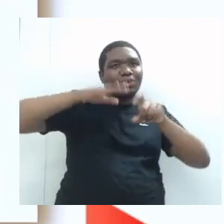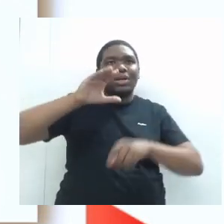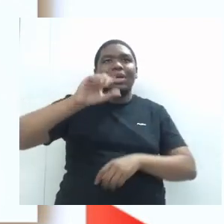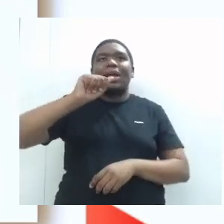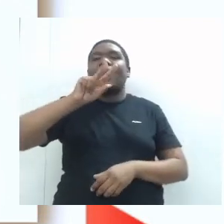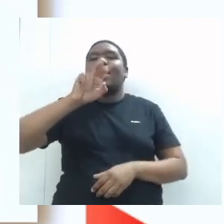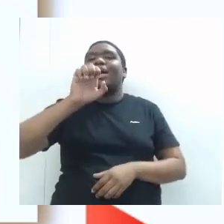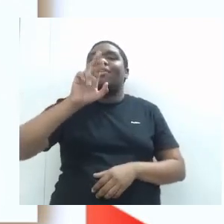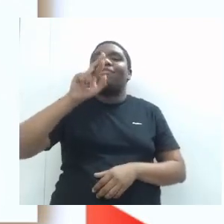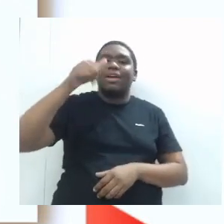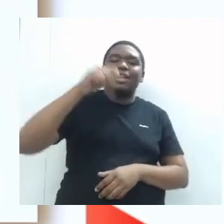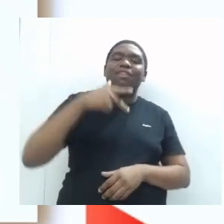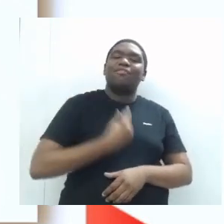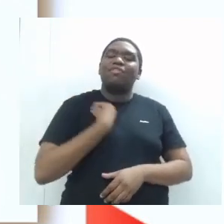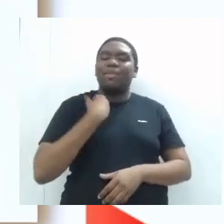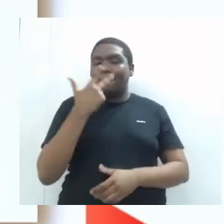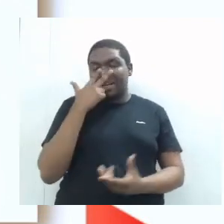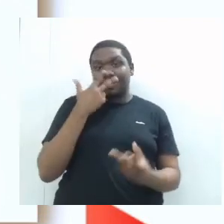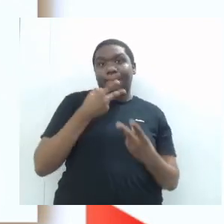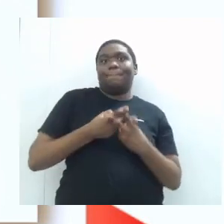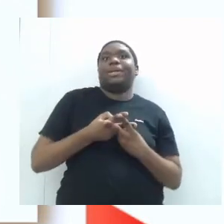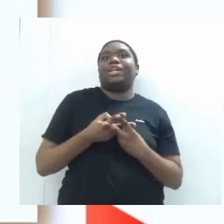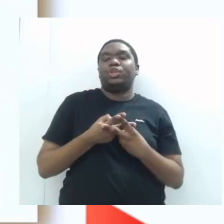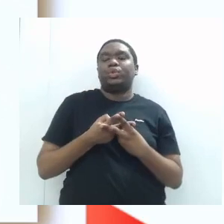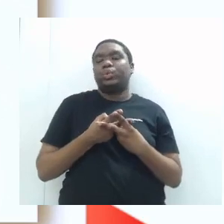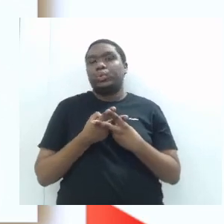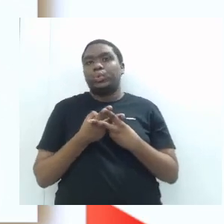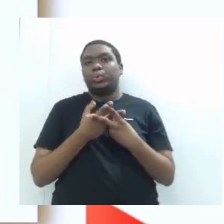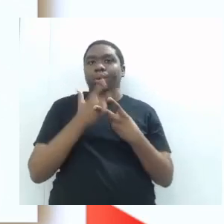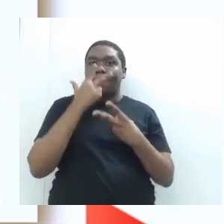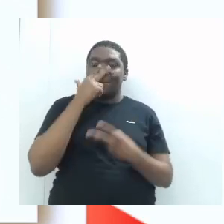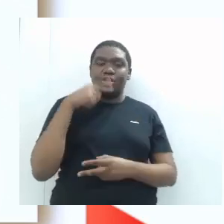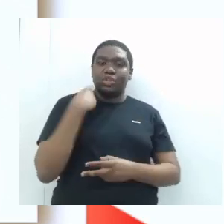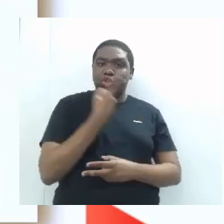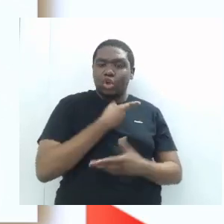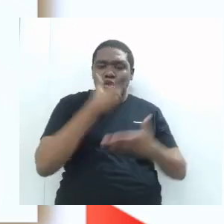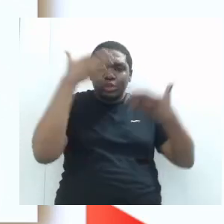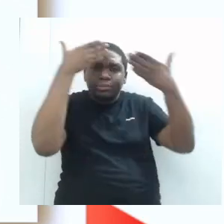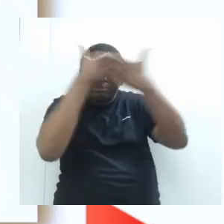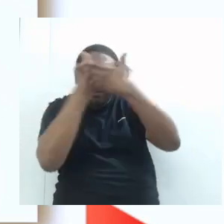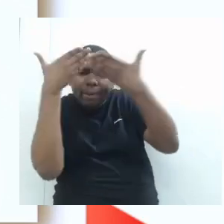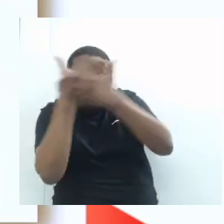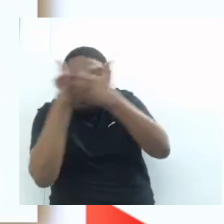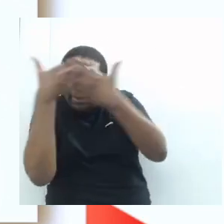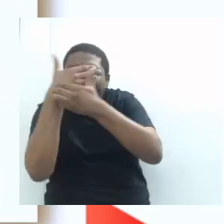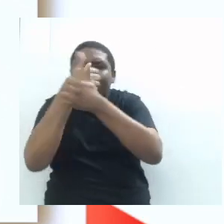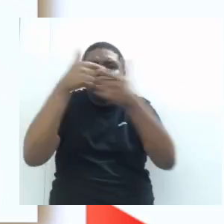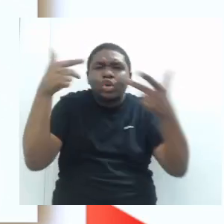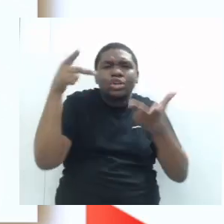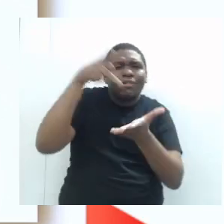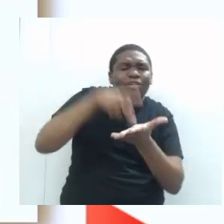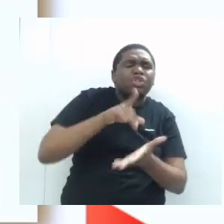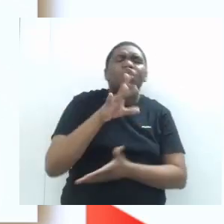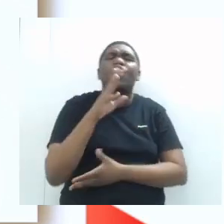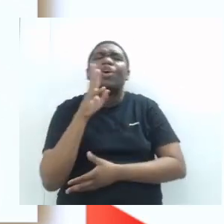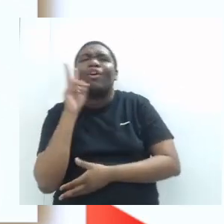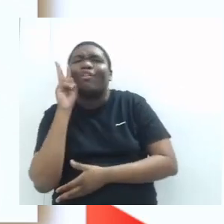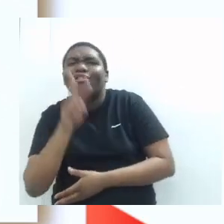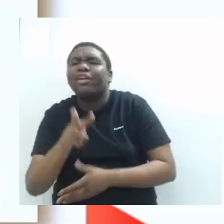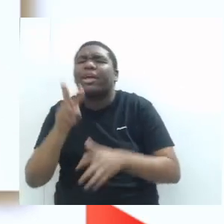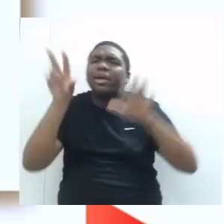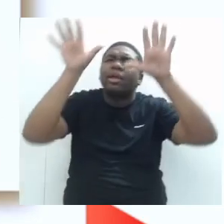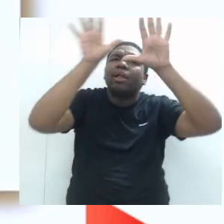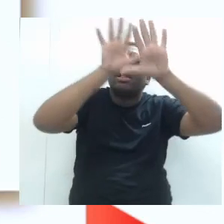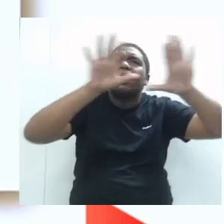sombras sem conhecer a realidade, certo? Conhecer aquilo que apenas é projetado em